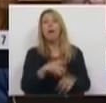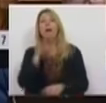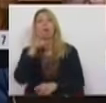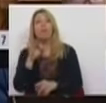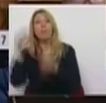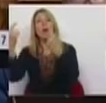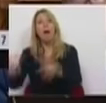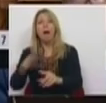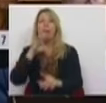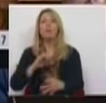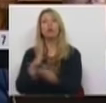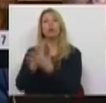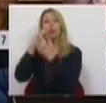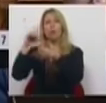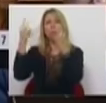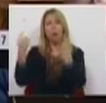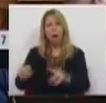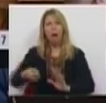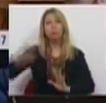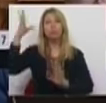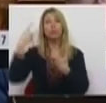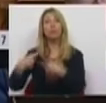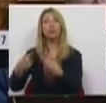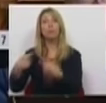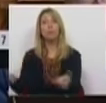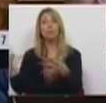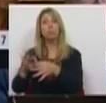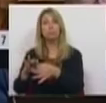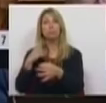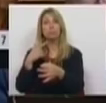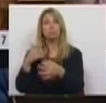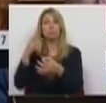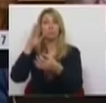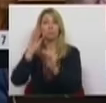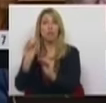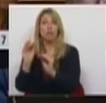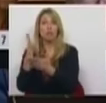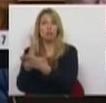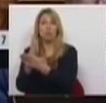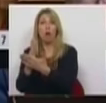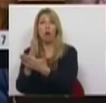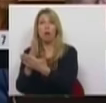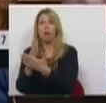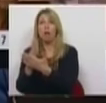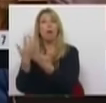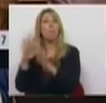um conjunto de despesas que estão associadas à frequência do ensino, mas que